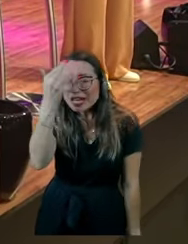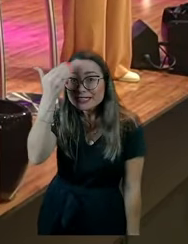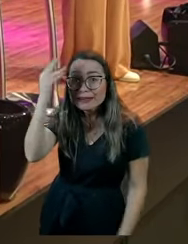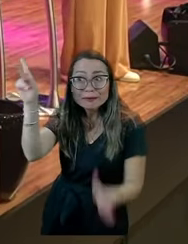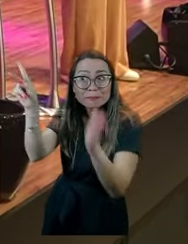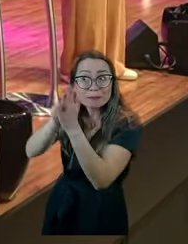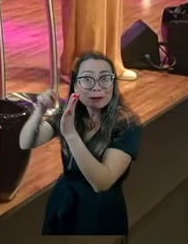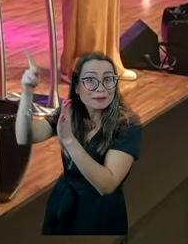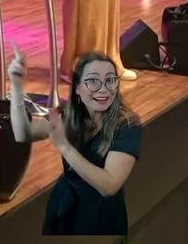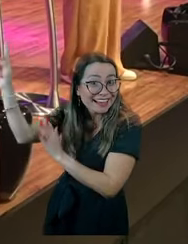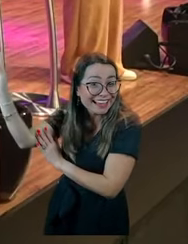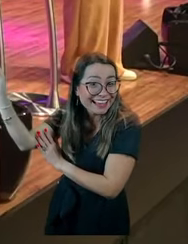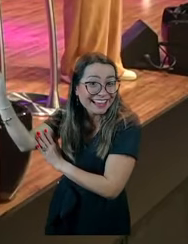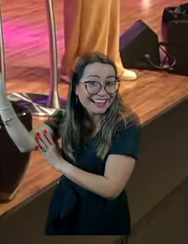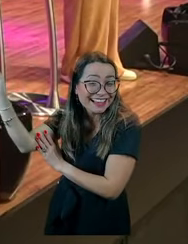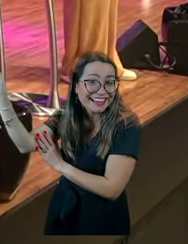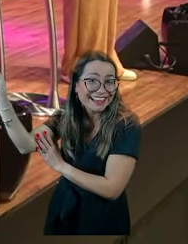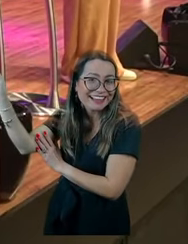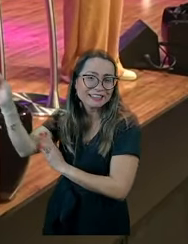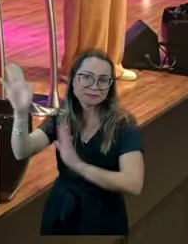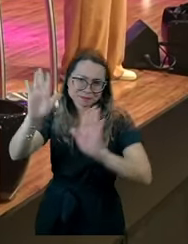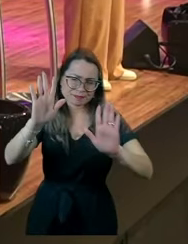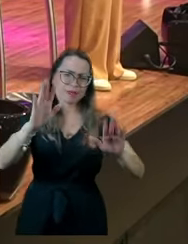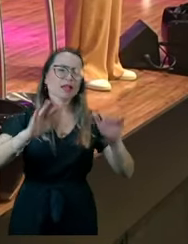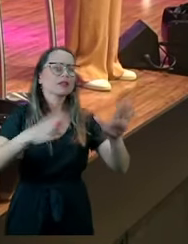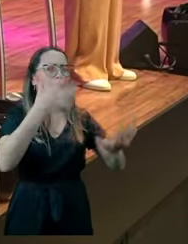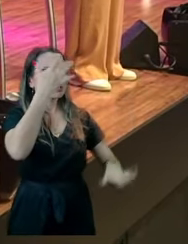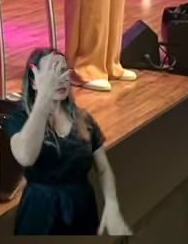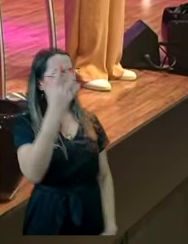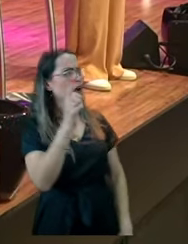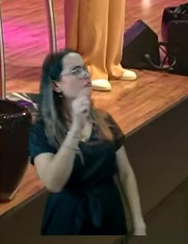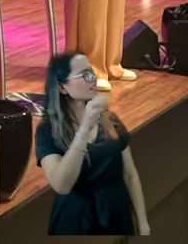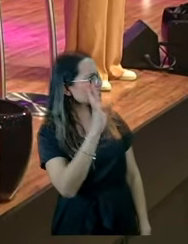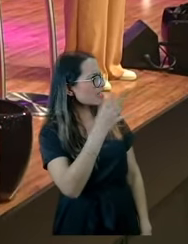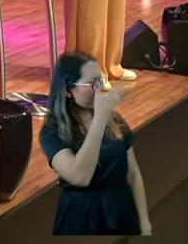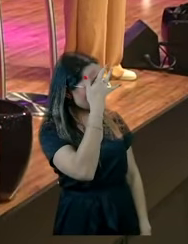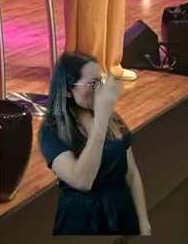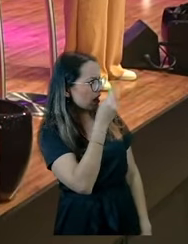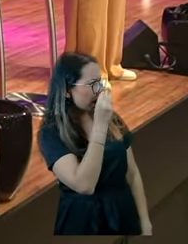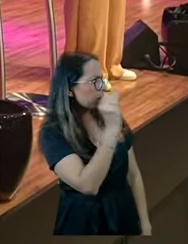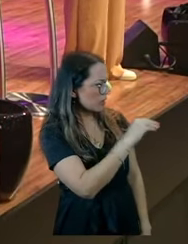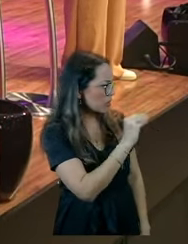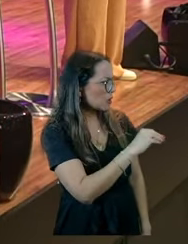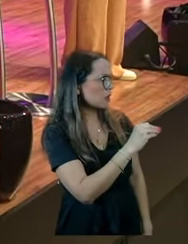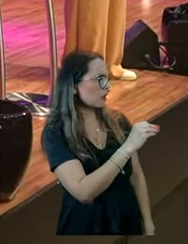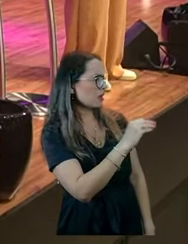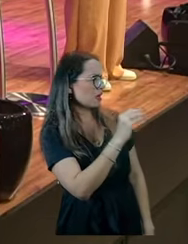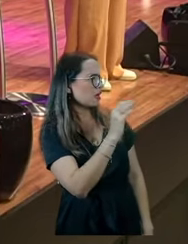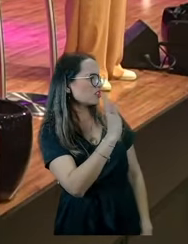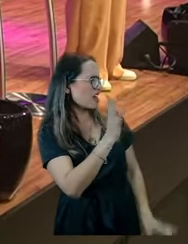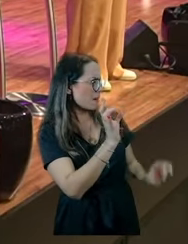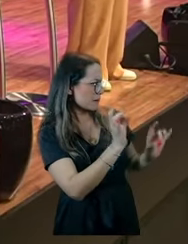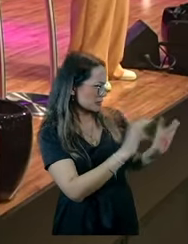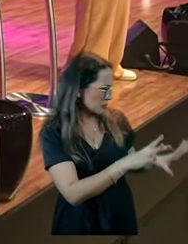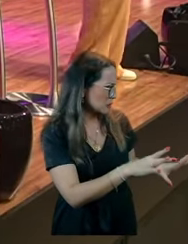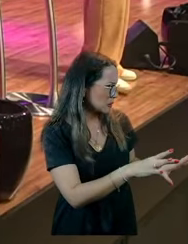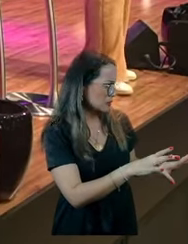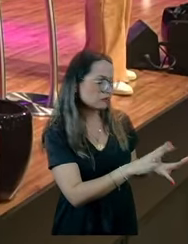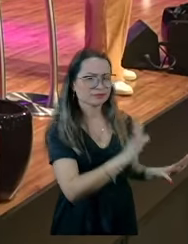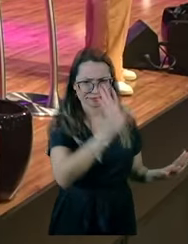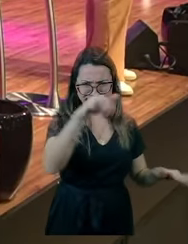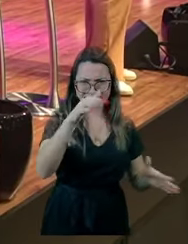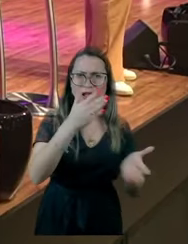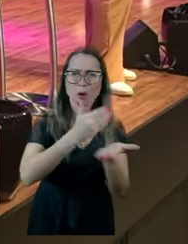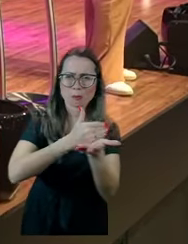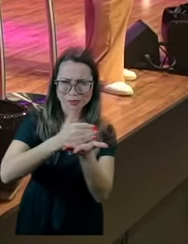Aí você diz assim, você já foi rejeitada por alguém? Eu já me deram fora, já. Para começar, quando eu era 15 anos, eu